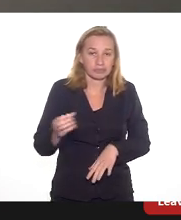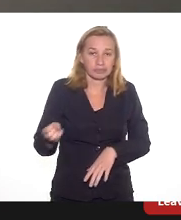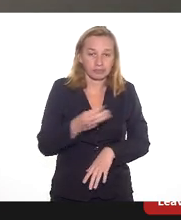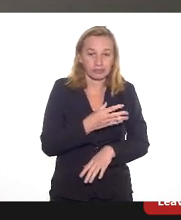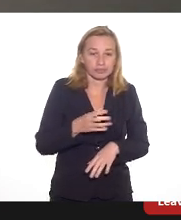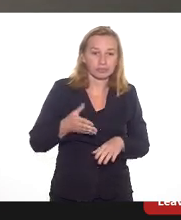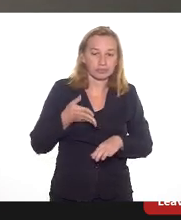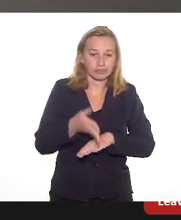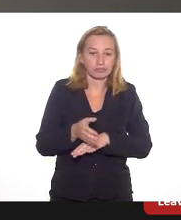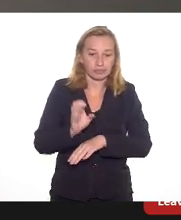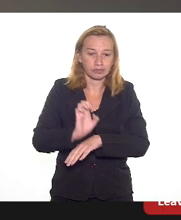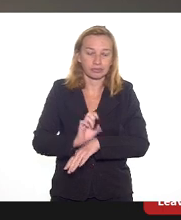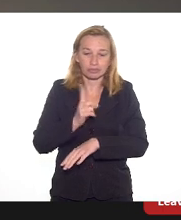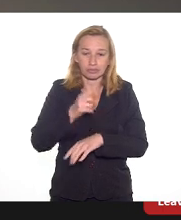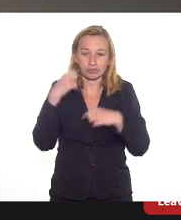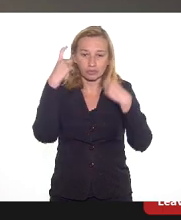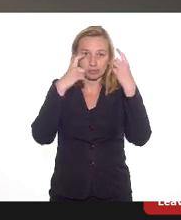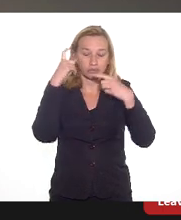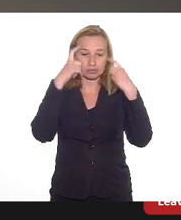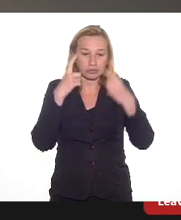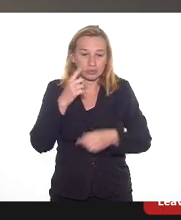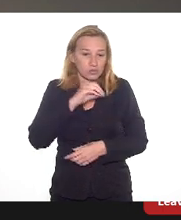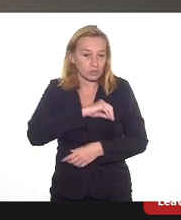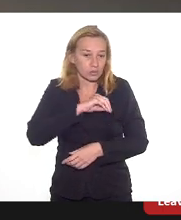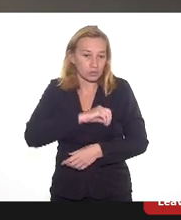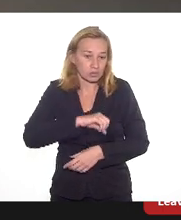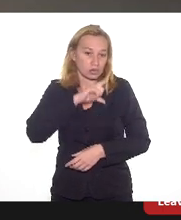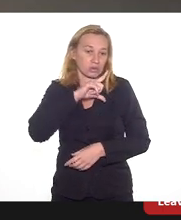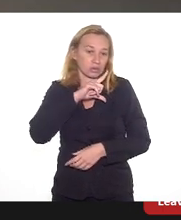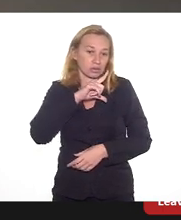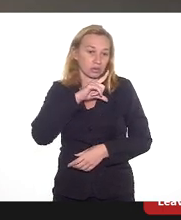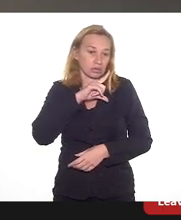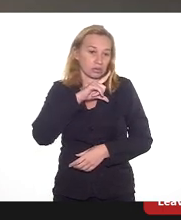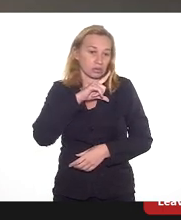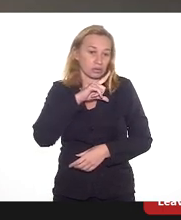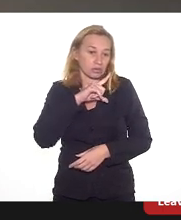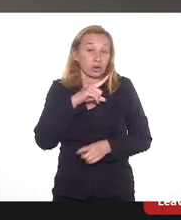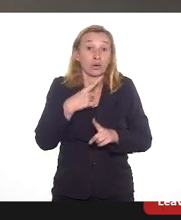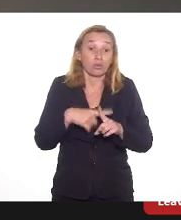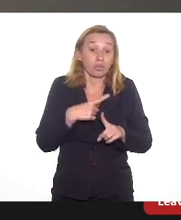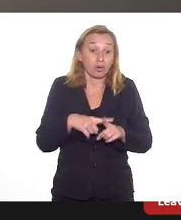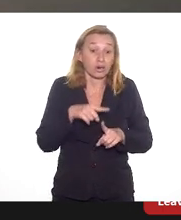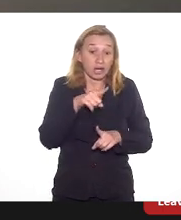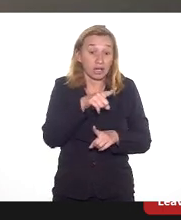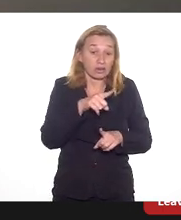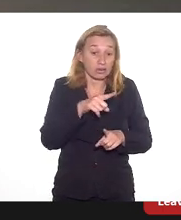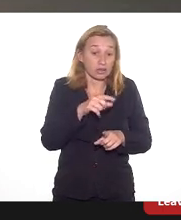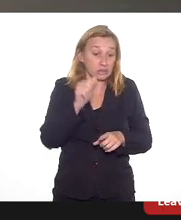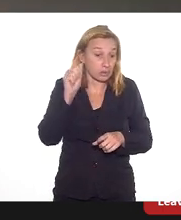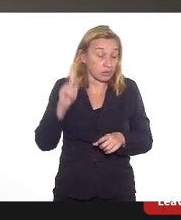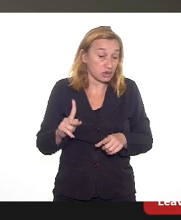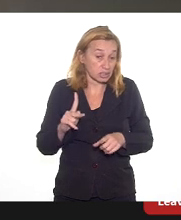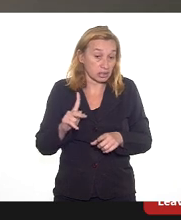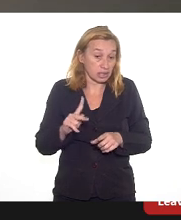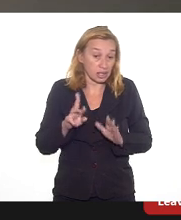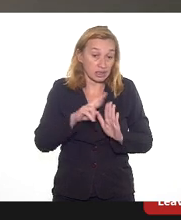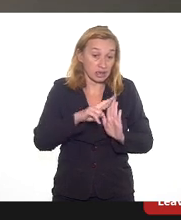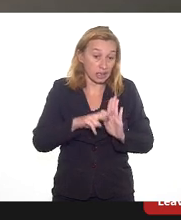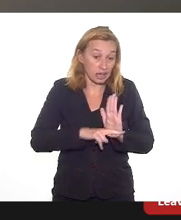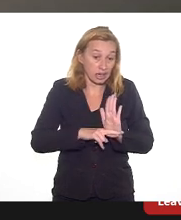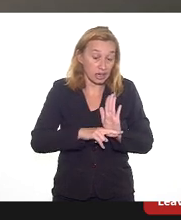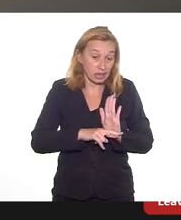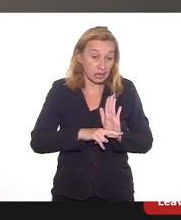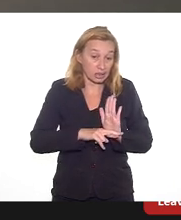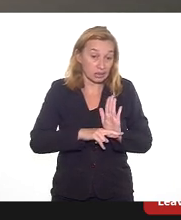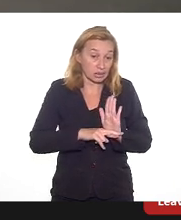Estado não estão preocupados com o aumento de salário efetivamente, porque eles vão se aposentar na regra do